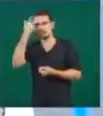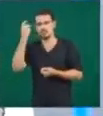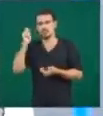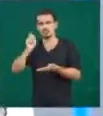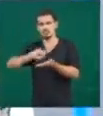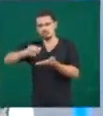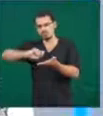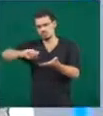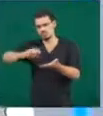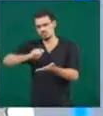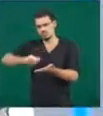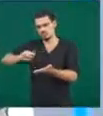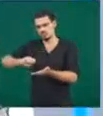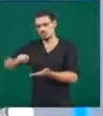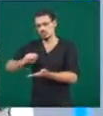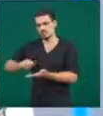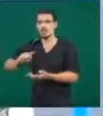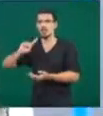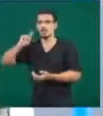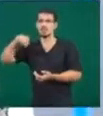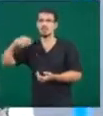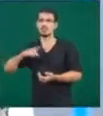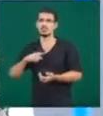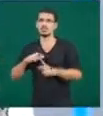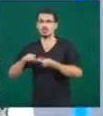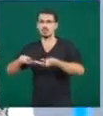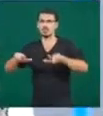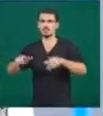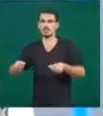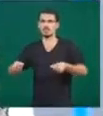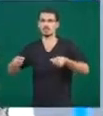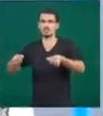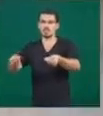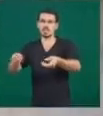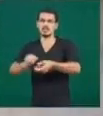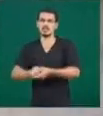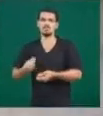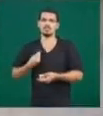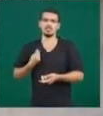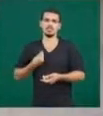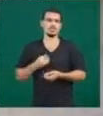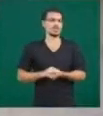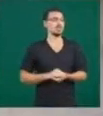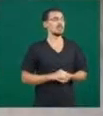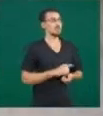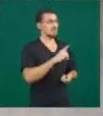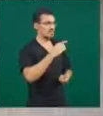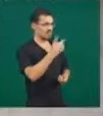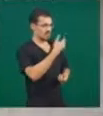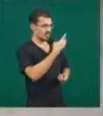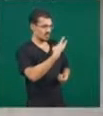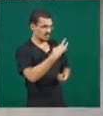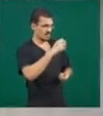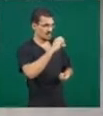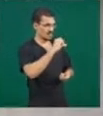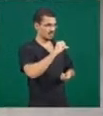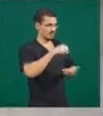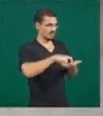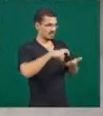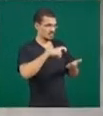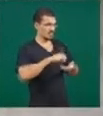uma lista de presença e vão receber certificado também pela participação. Que bom, então no dia 23, 9 horas da manhã, pode chegar às